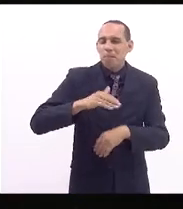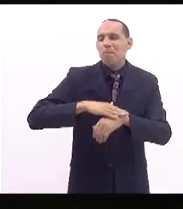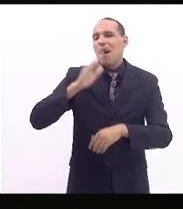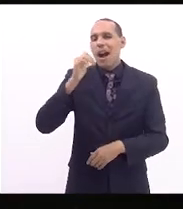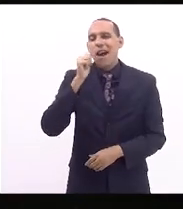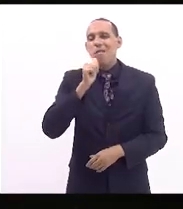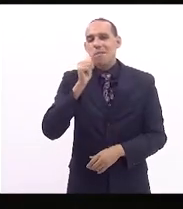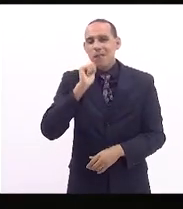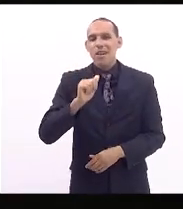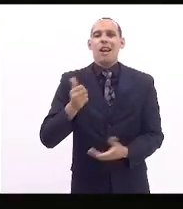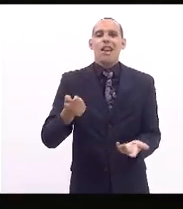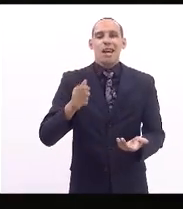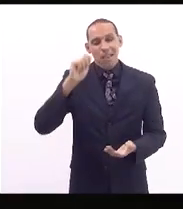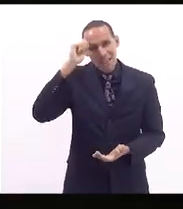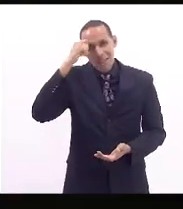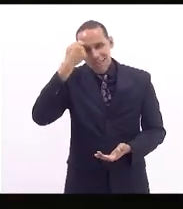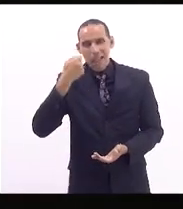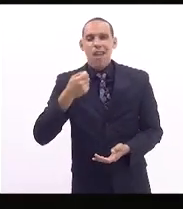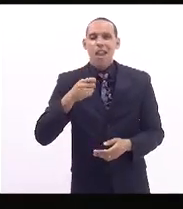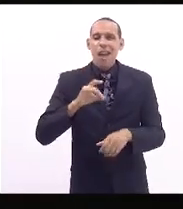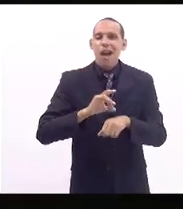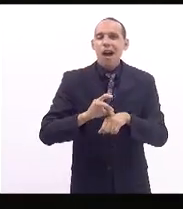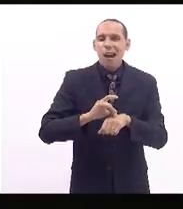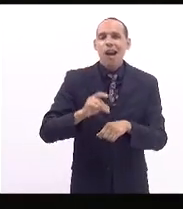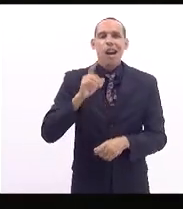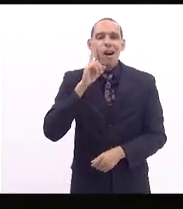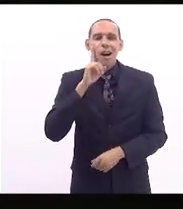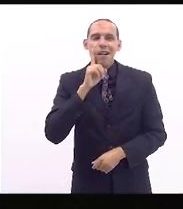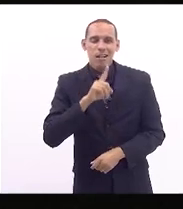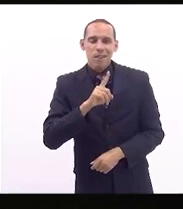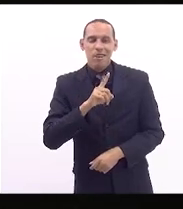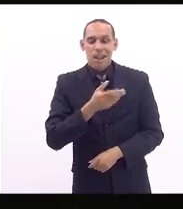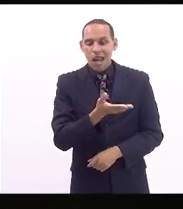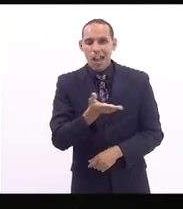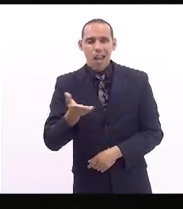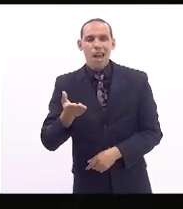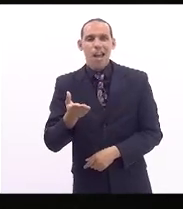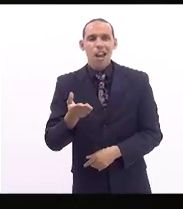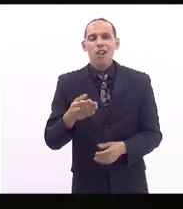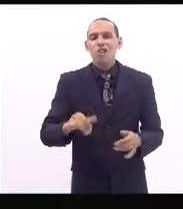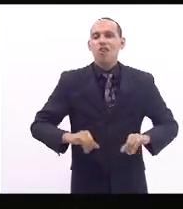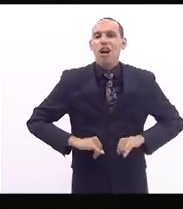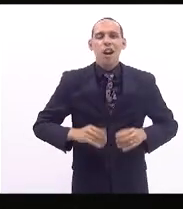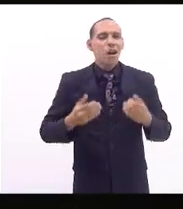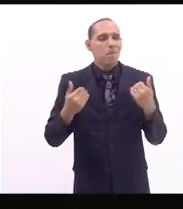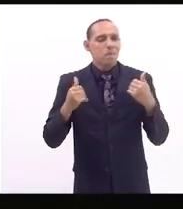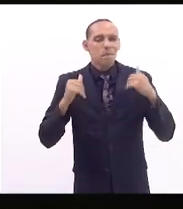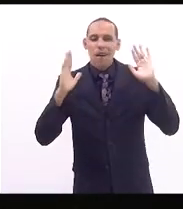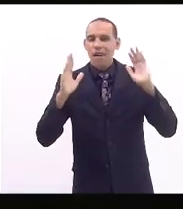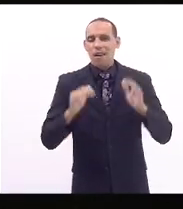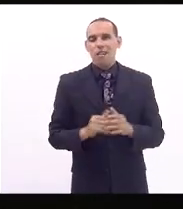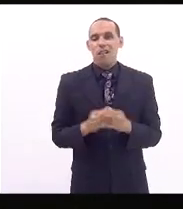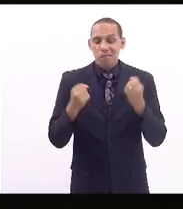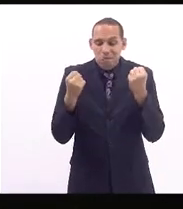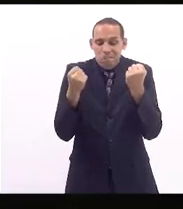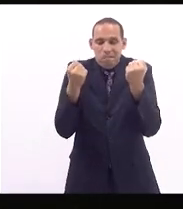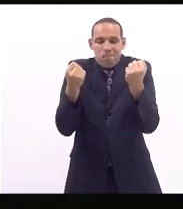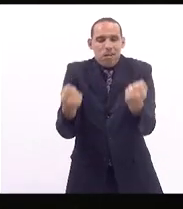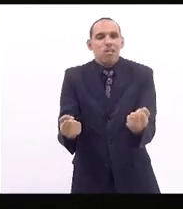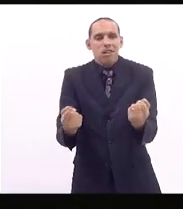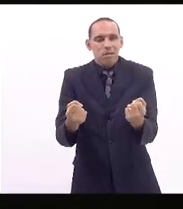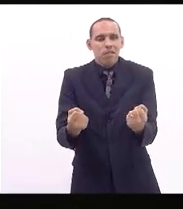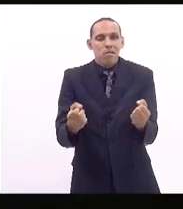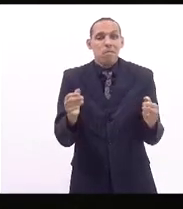pretas e pardas e são elas que recebem a carga mais pesada desses últimos anos principalmente em